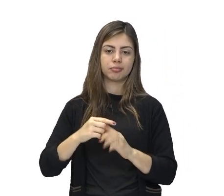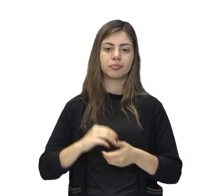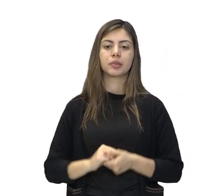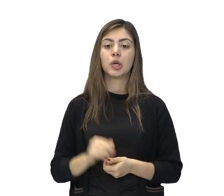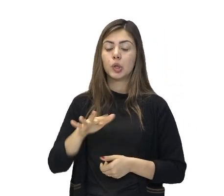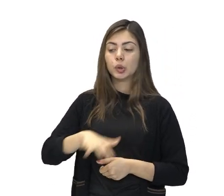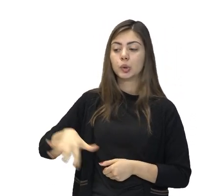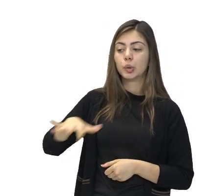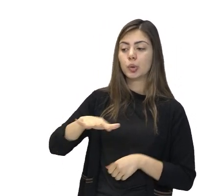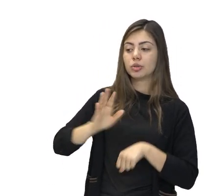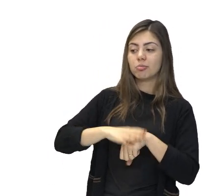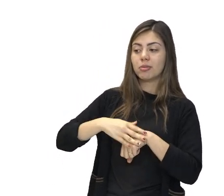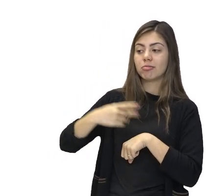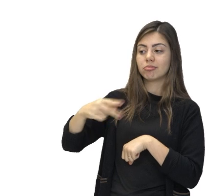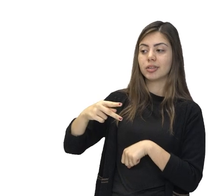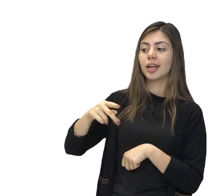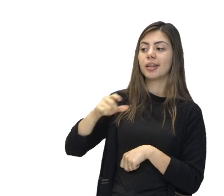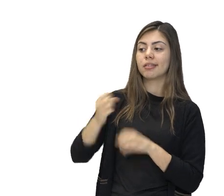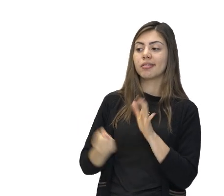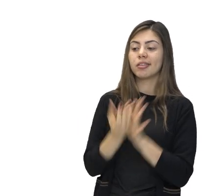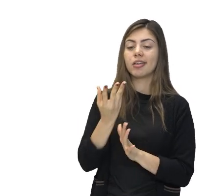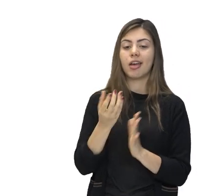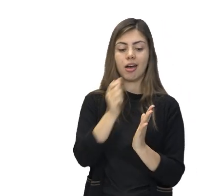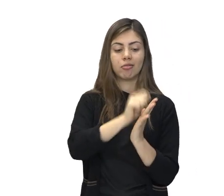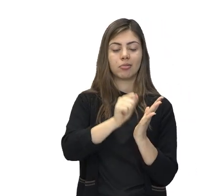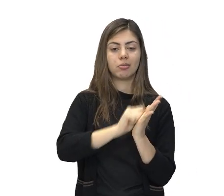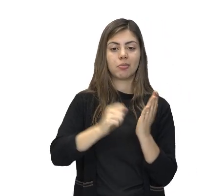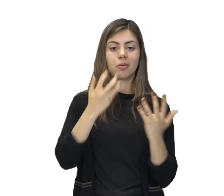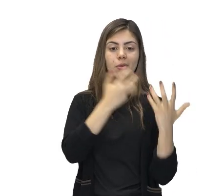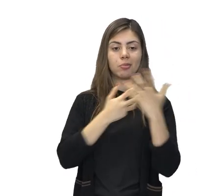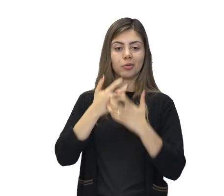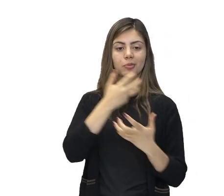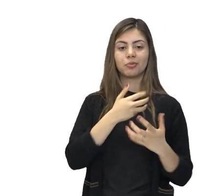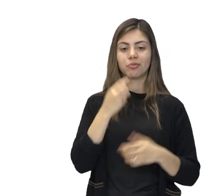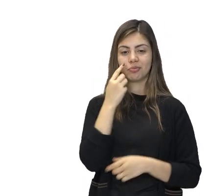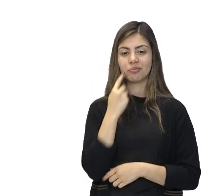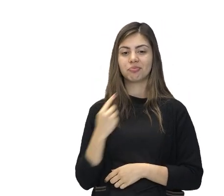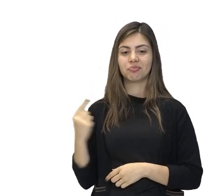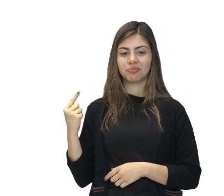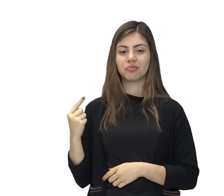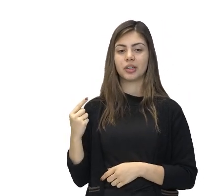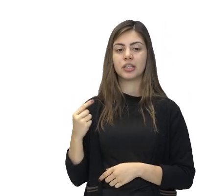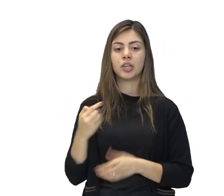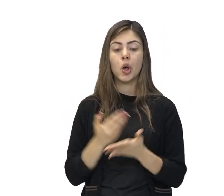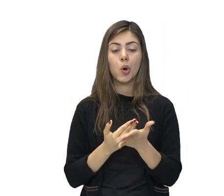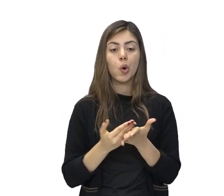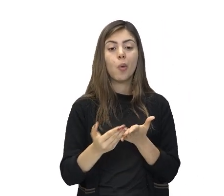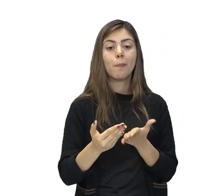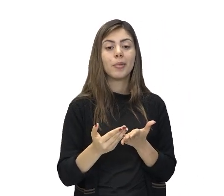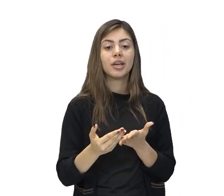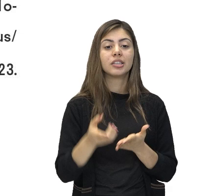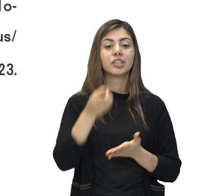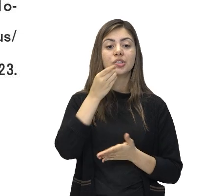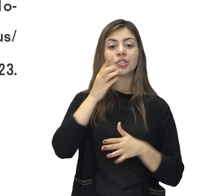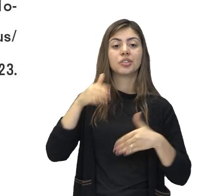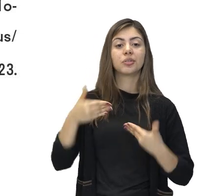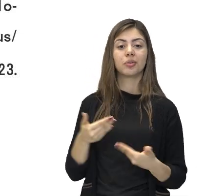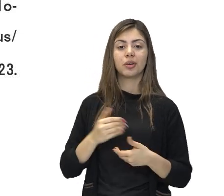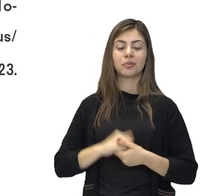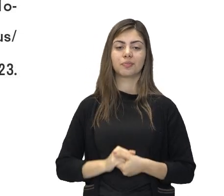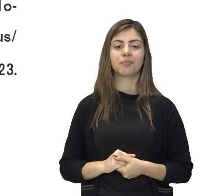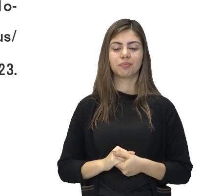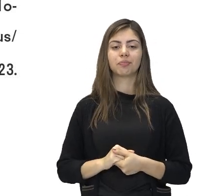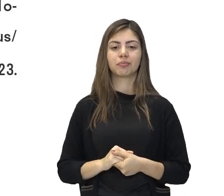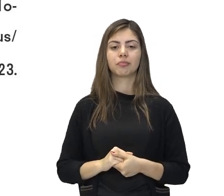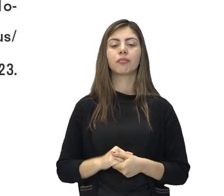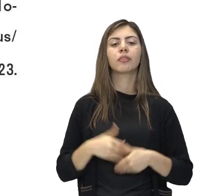música autoral e inédita. Confira a programação completa. Então começa a programação, vamos passar a cartela.